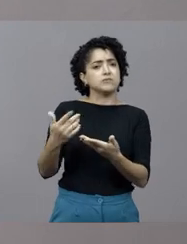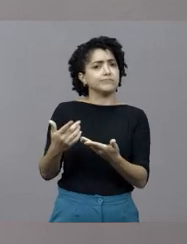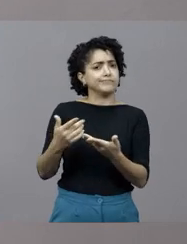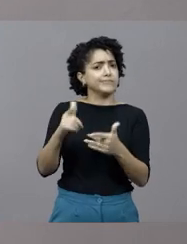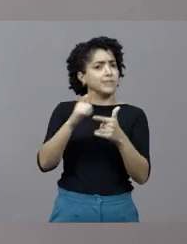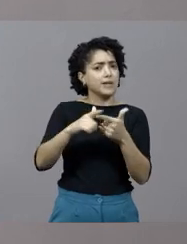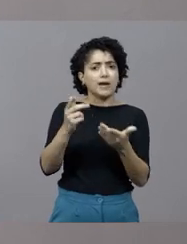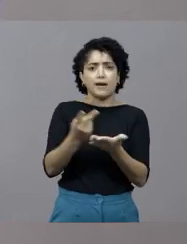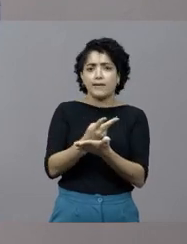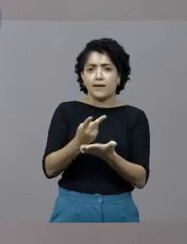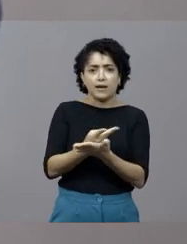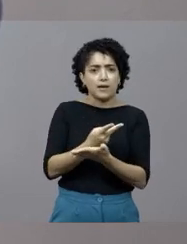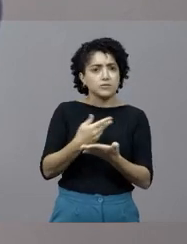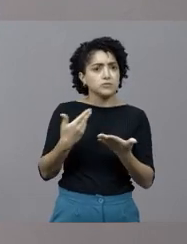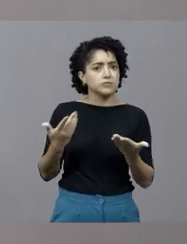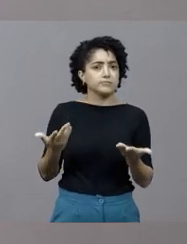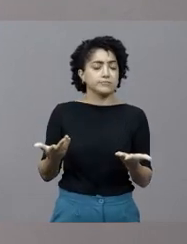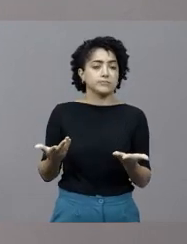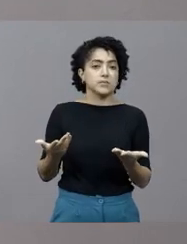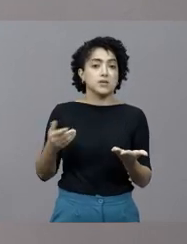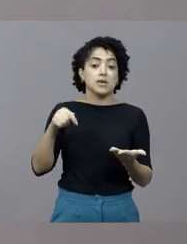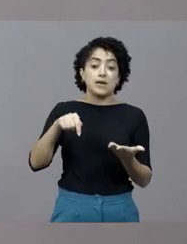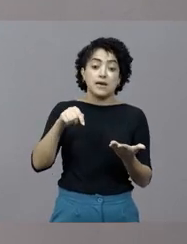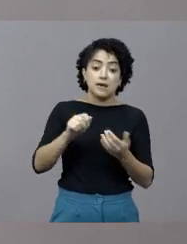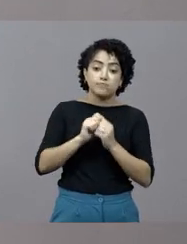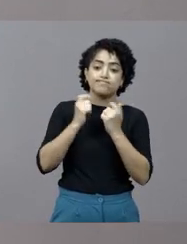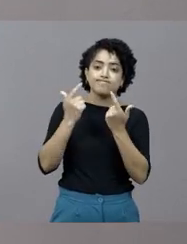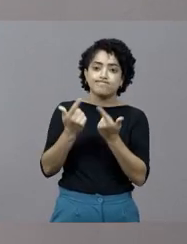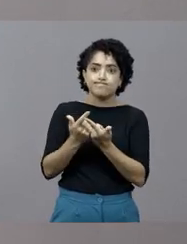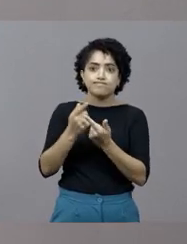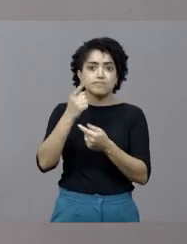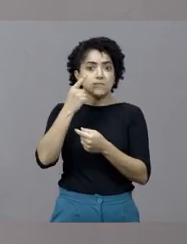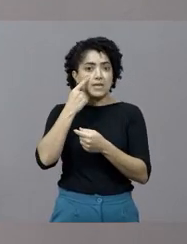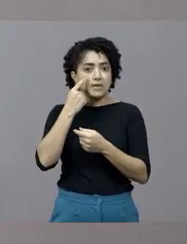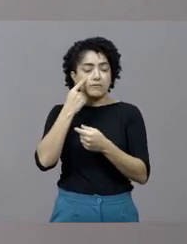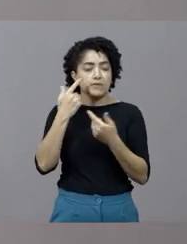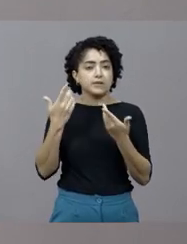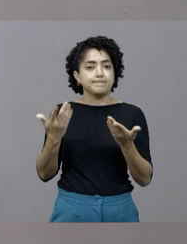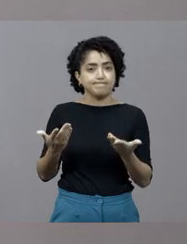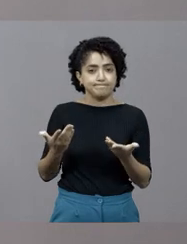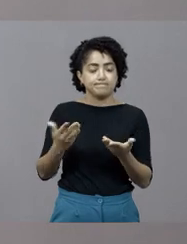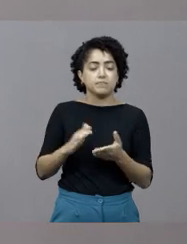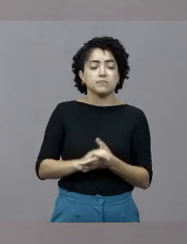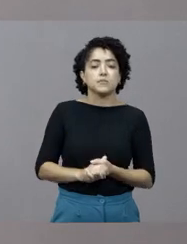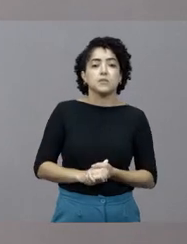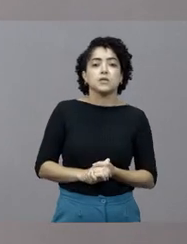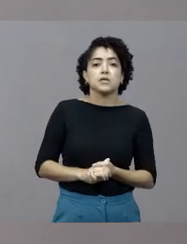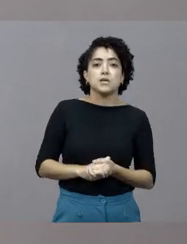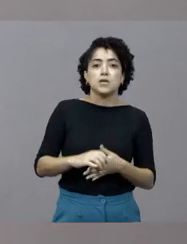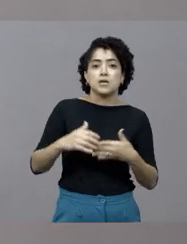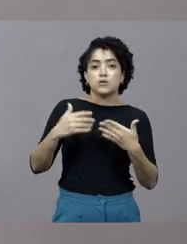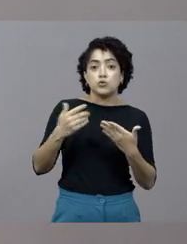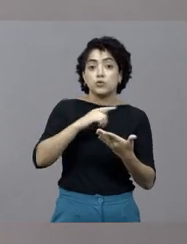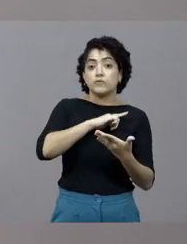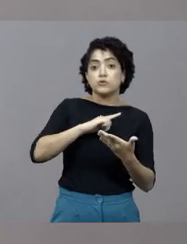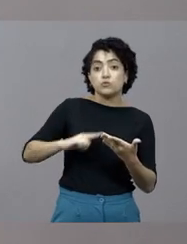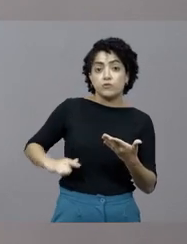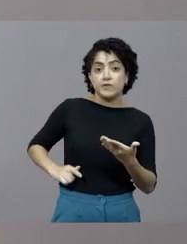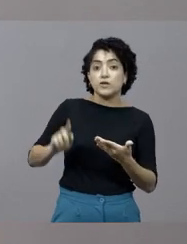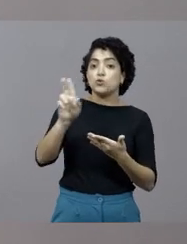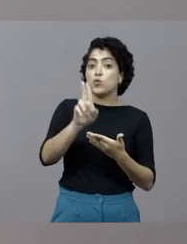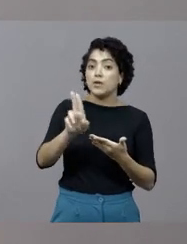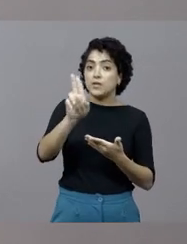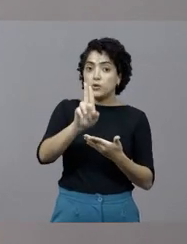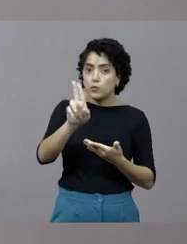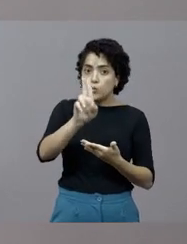aqui. Essa casa tem que se atentar para isso. Toda vez que o governador usa